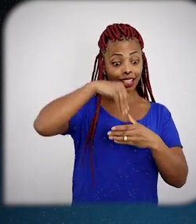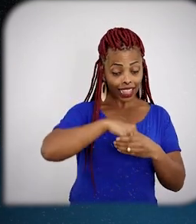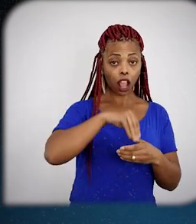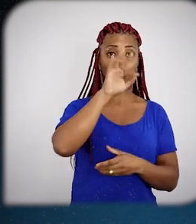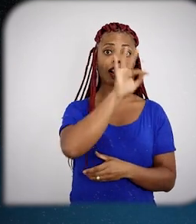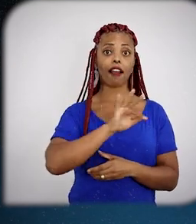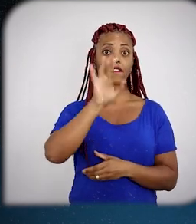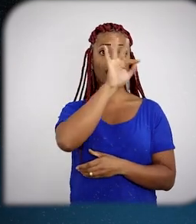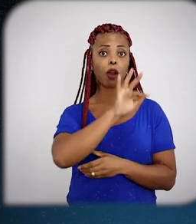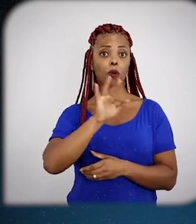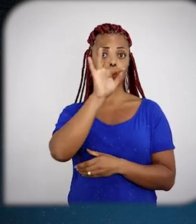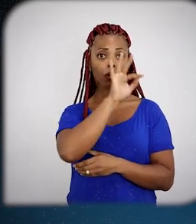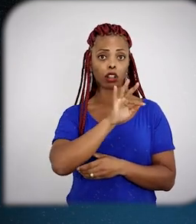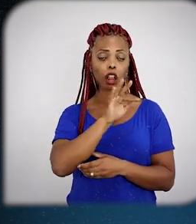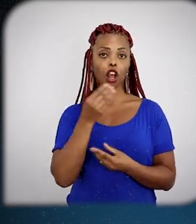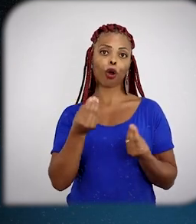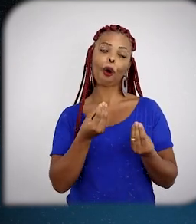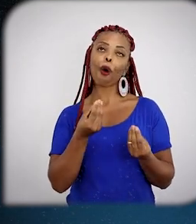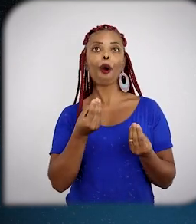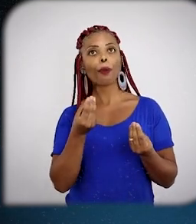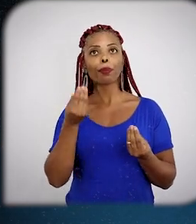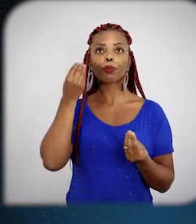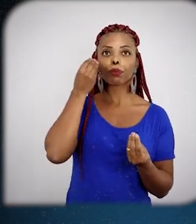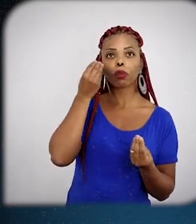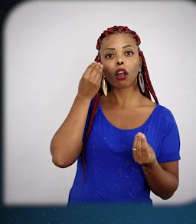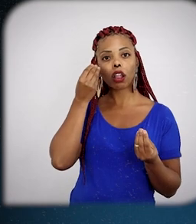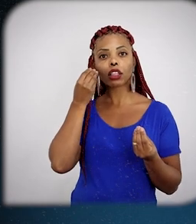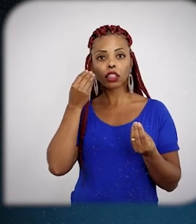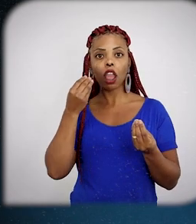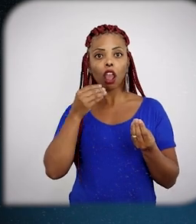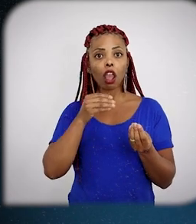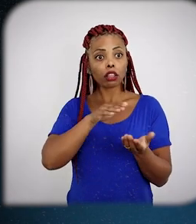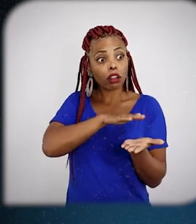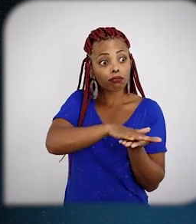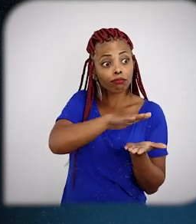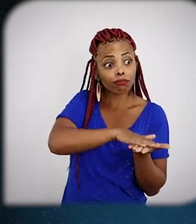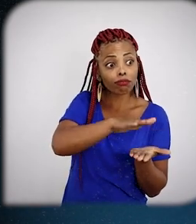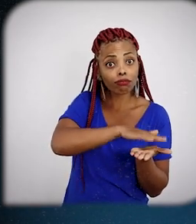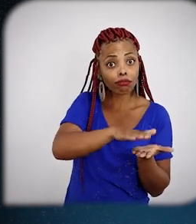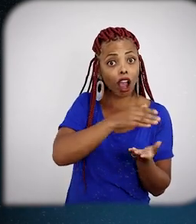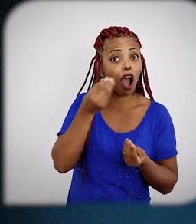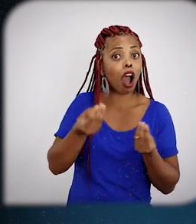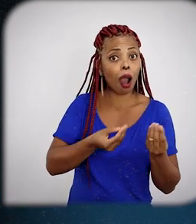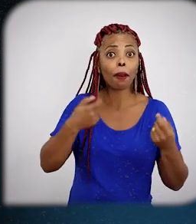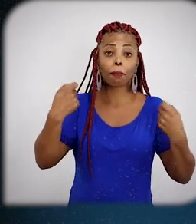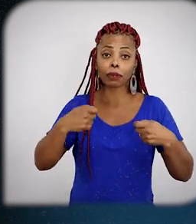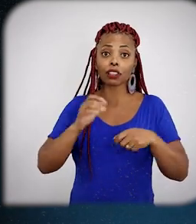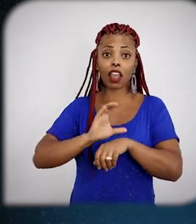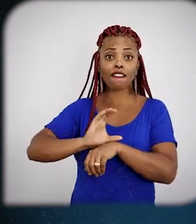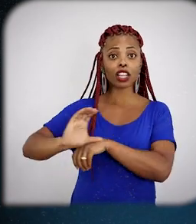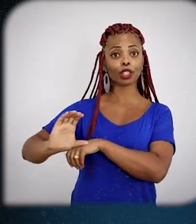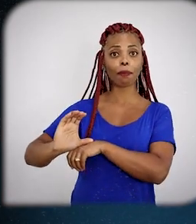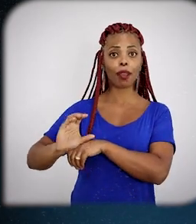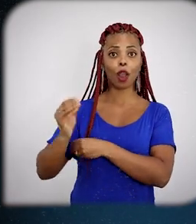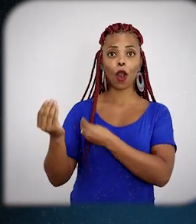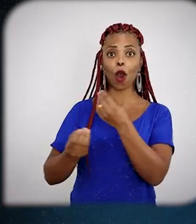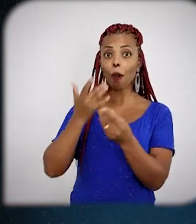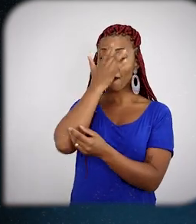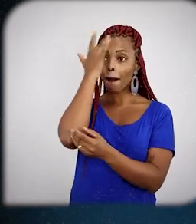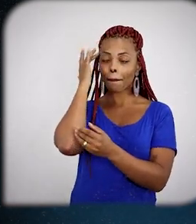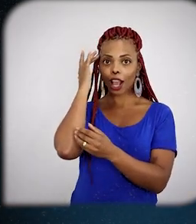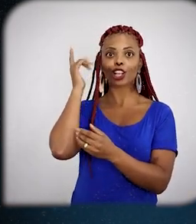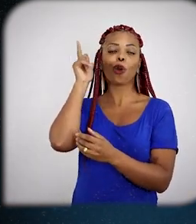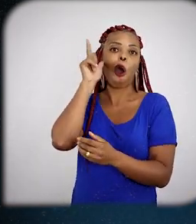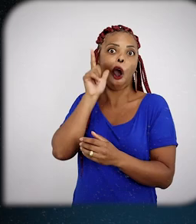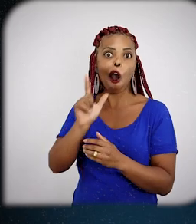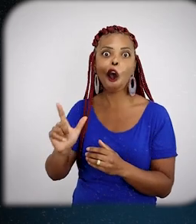da própria universidade, né, pensando também com uma dinâmica também desse mercado editorial. É preciso um investimento para formar intelectuais, né?